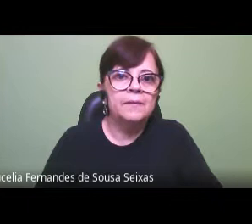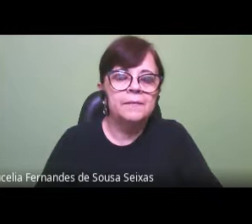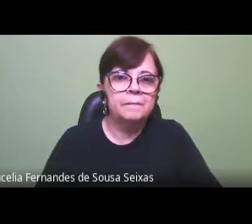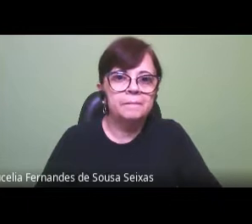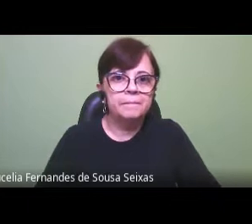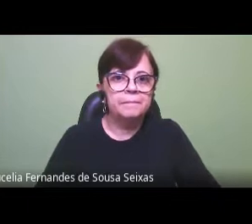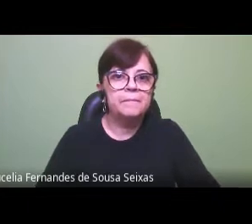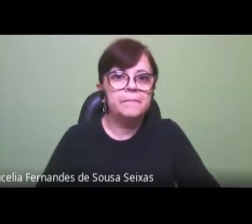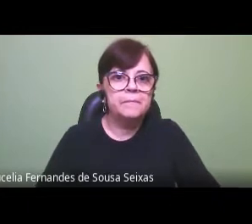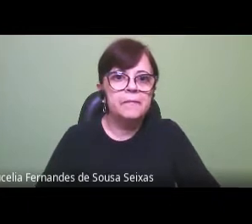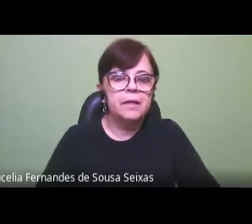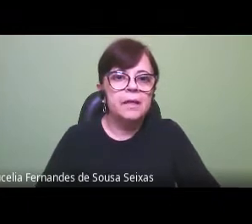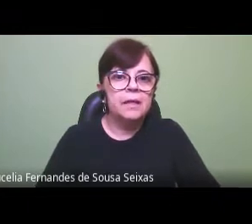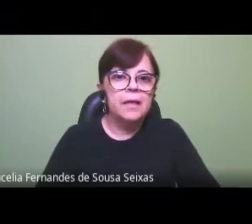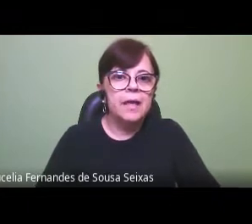Anelar.